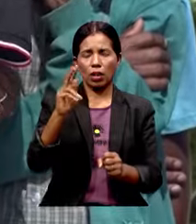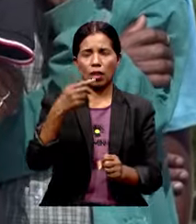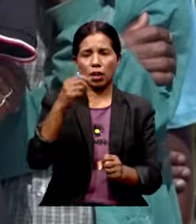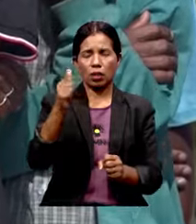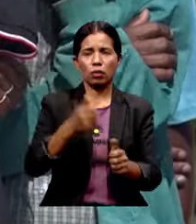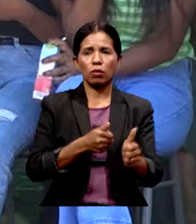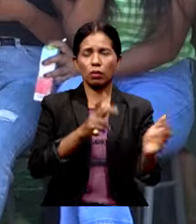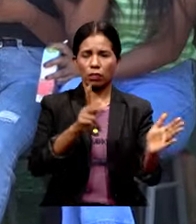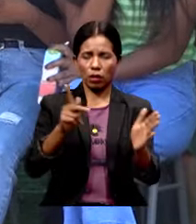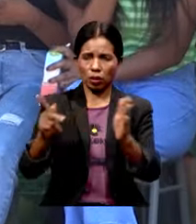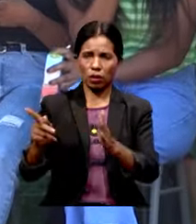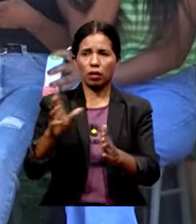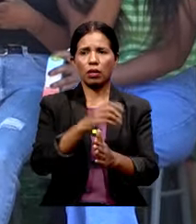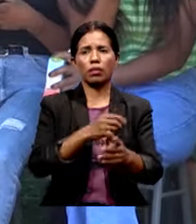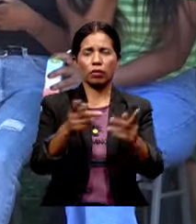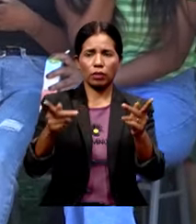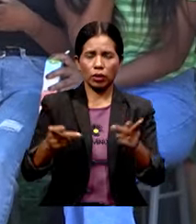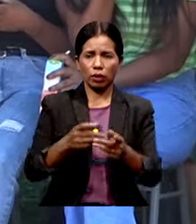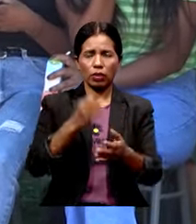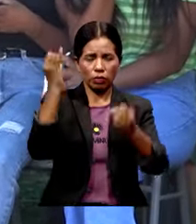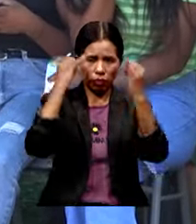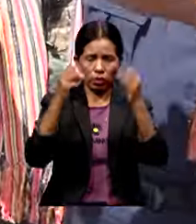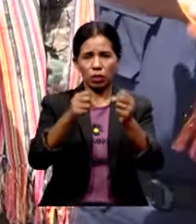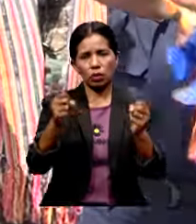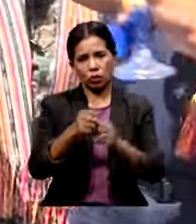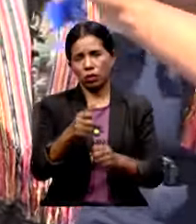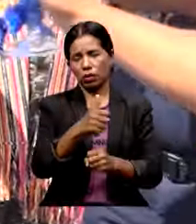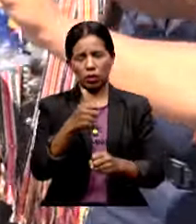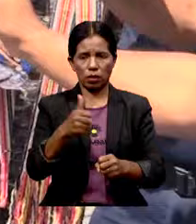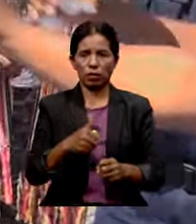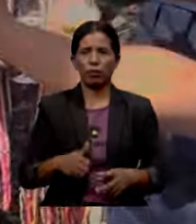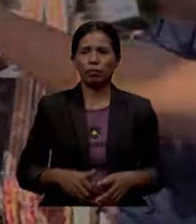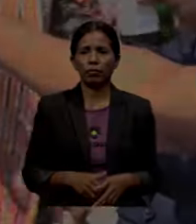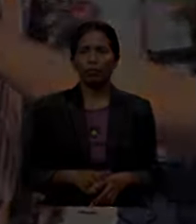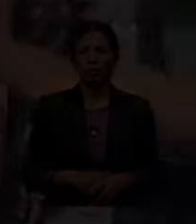tuir plano se inaugura mos Centro Informação ya Suku Sirseluk. Agustino Faluchai, GMN.